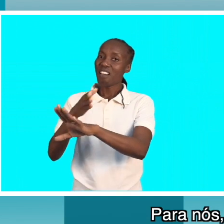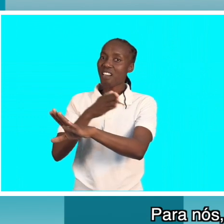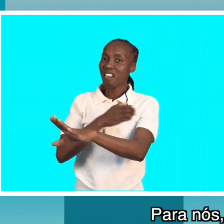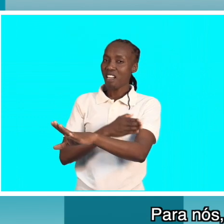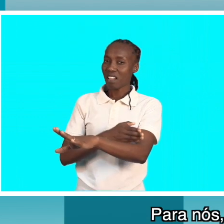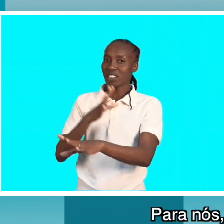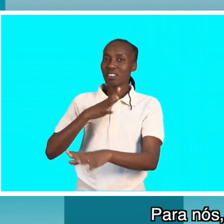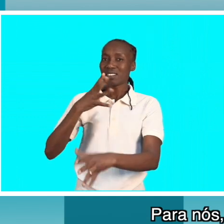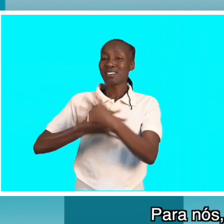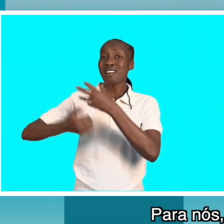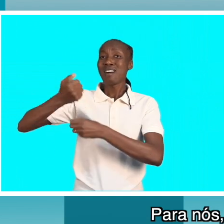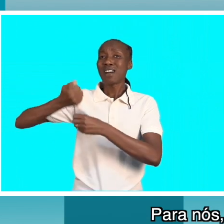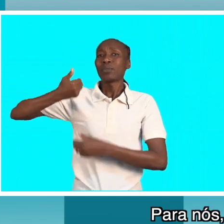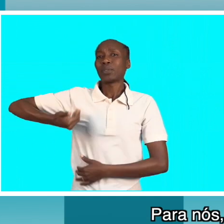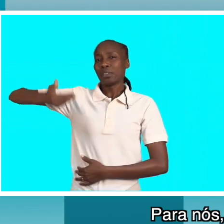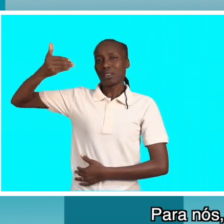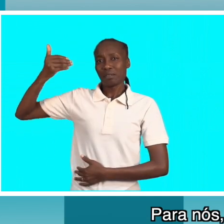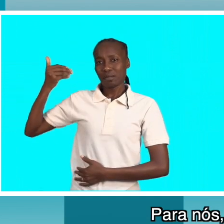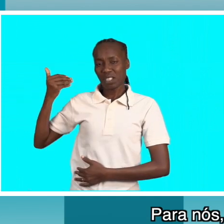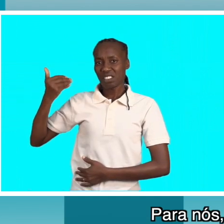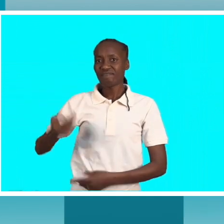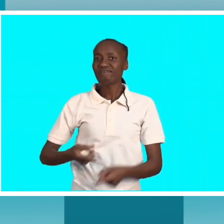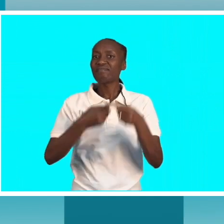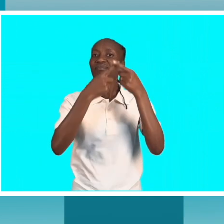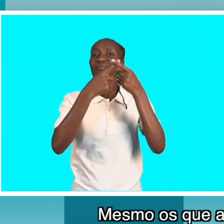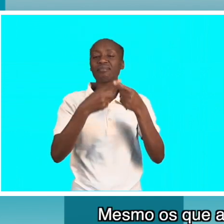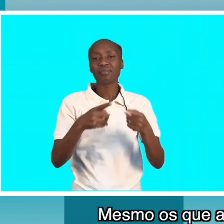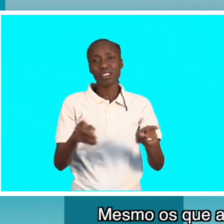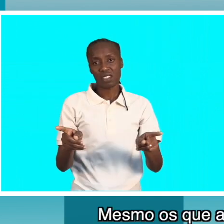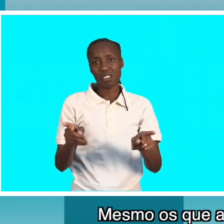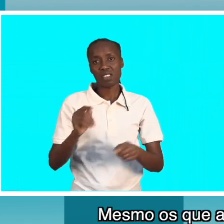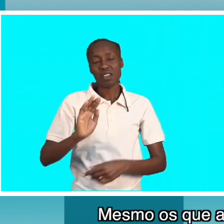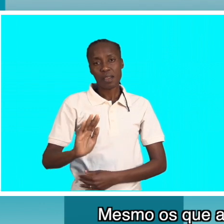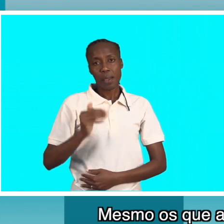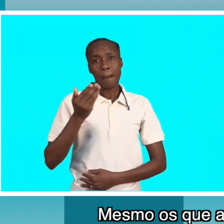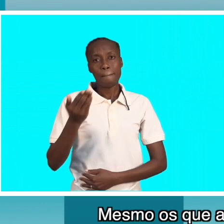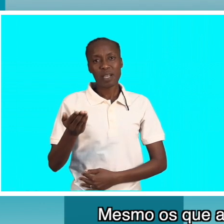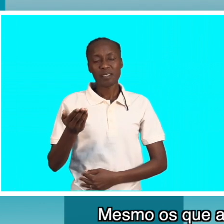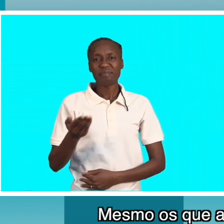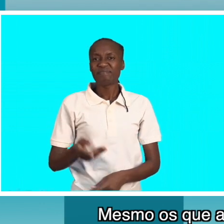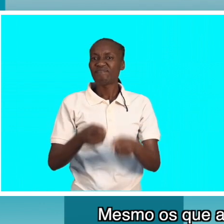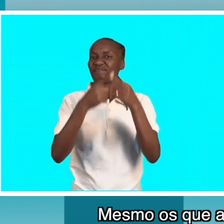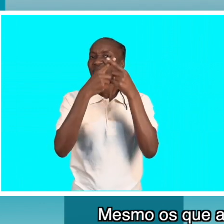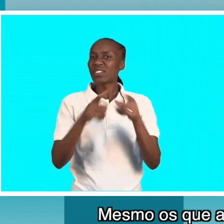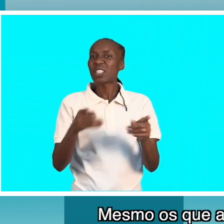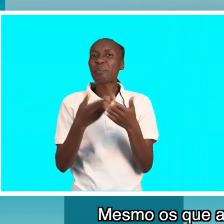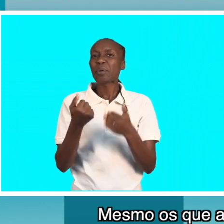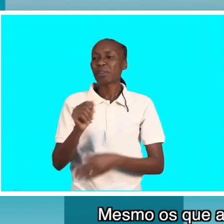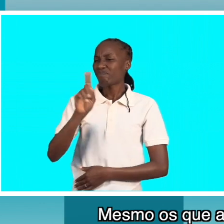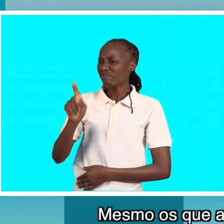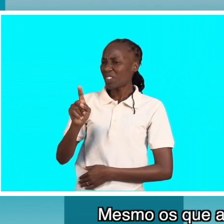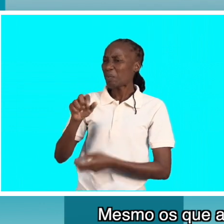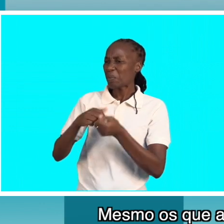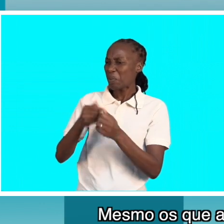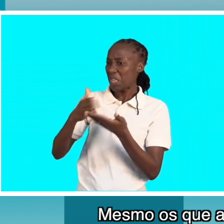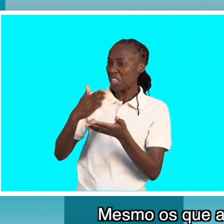que para nós está diferente mesmo. Mesmo para os donos daqui não tem aquela